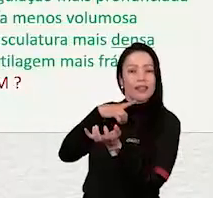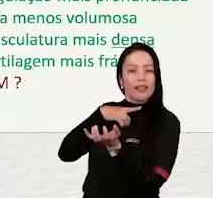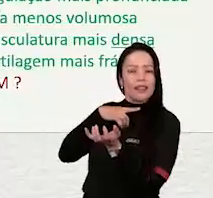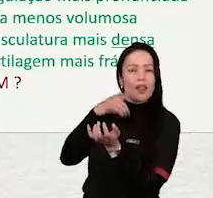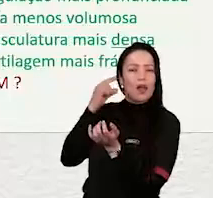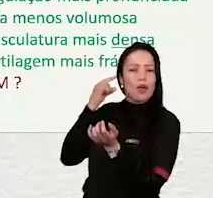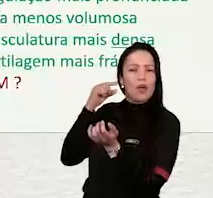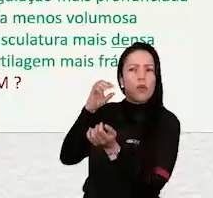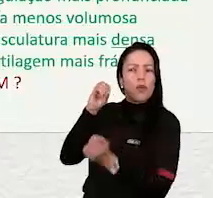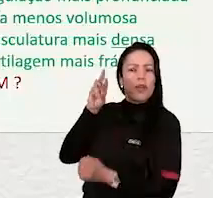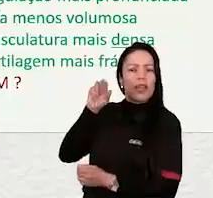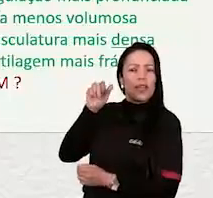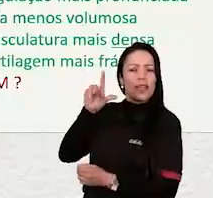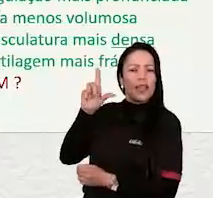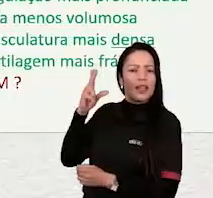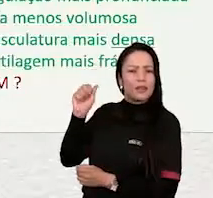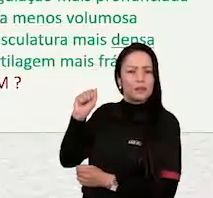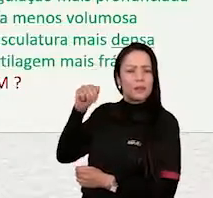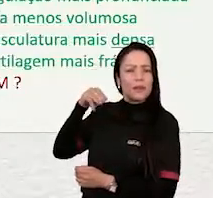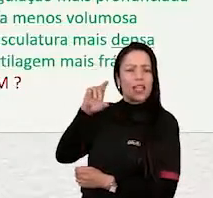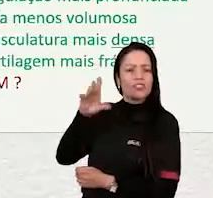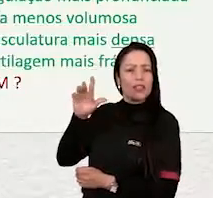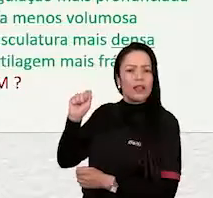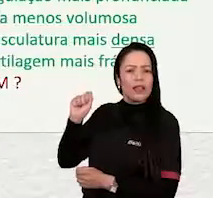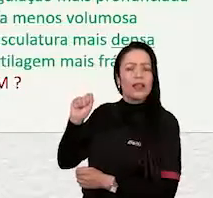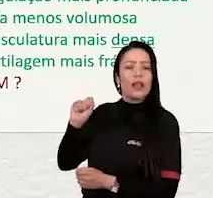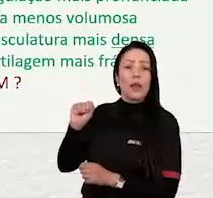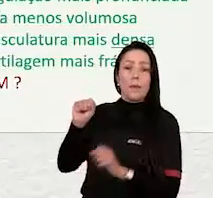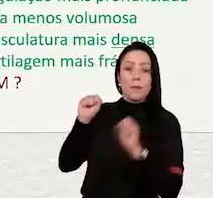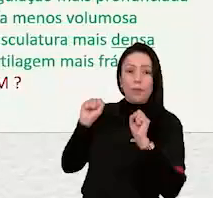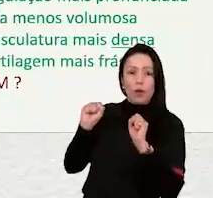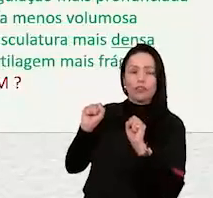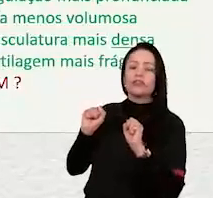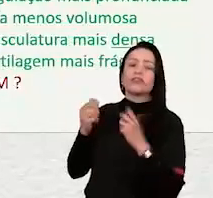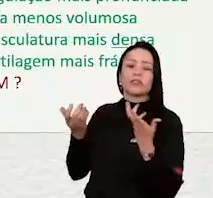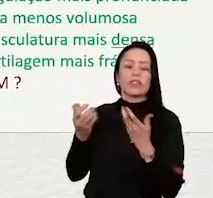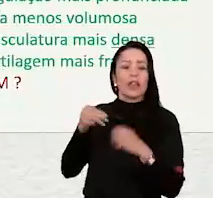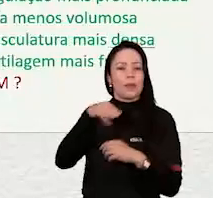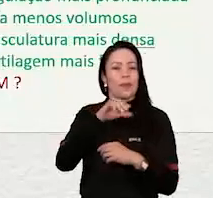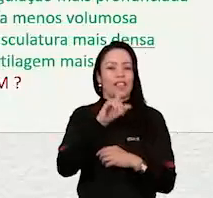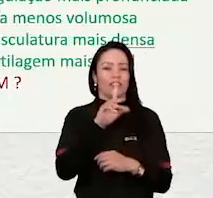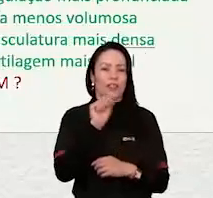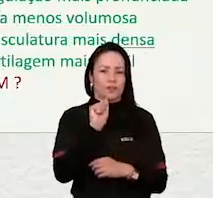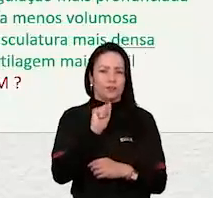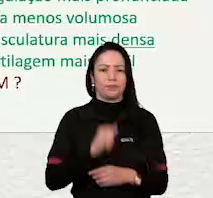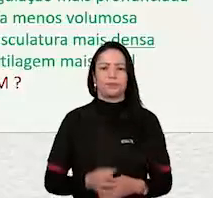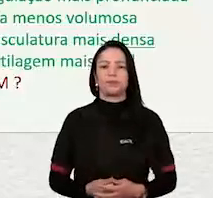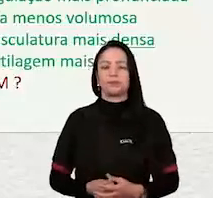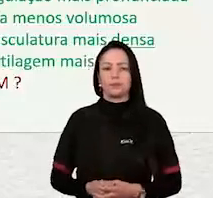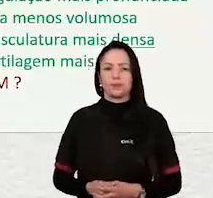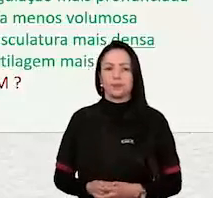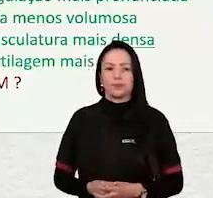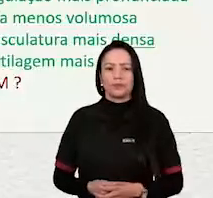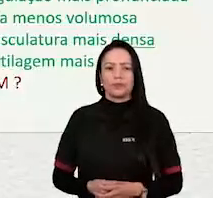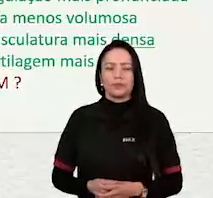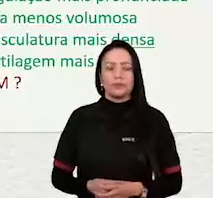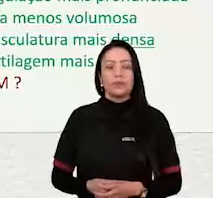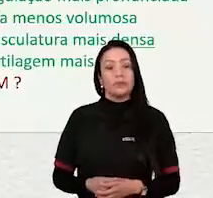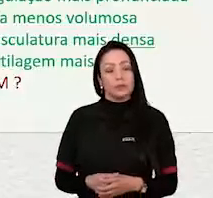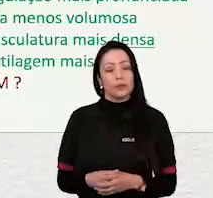esse combo faz com que esses animais tenham uma otite não de fora para dentro, e sim de dentro para fora.